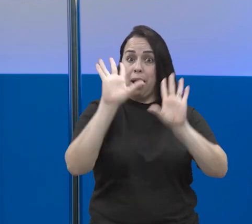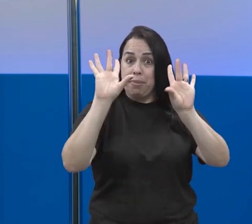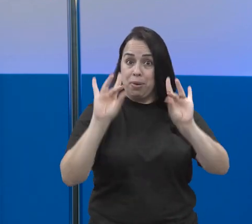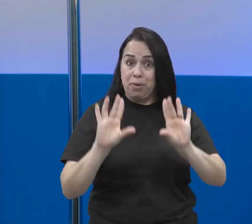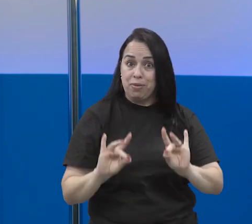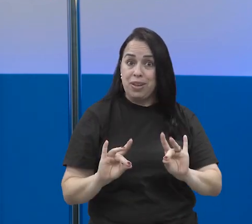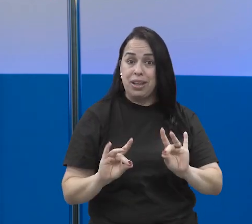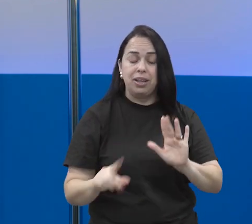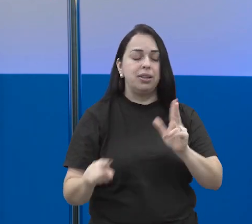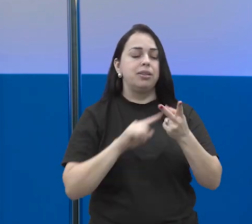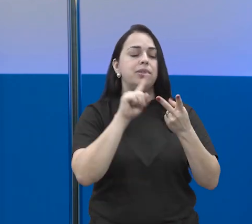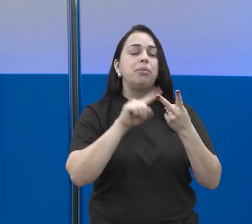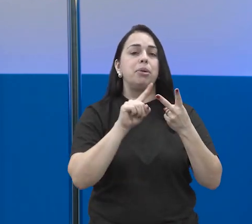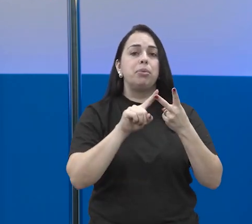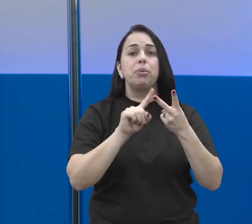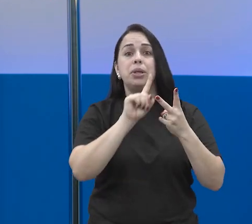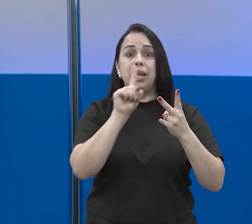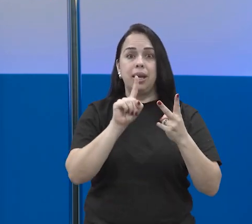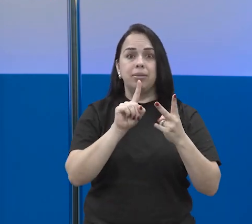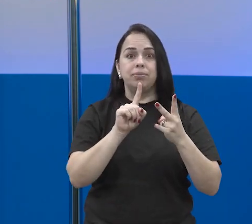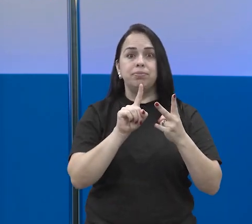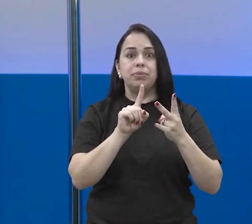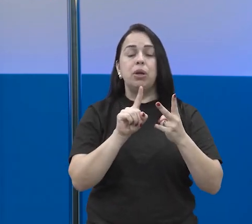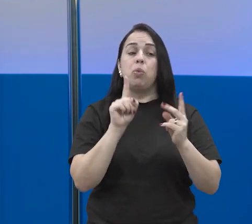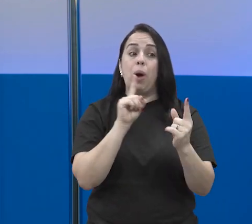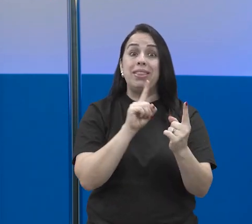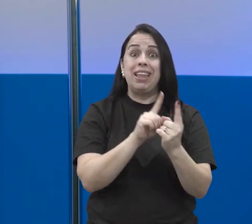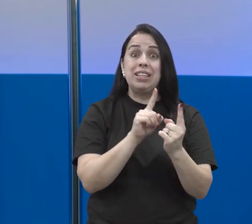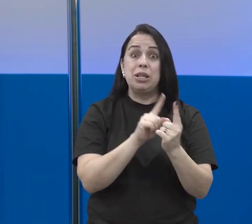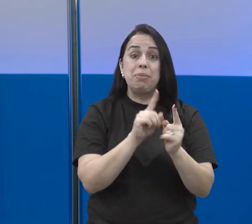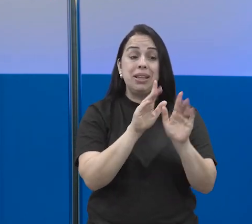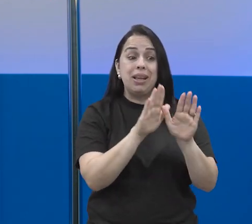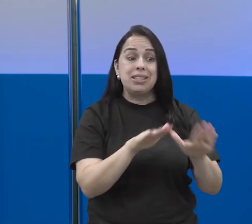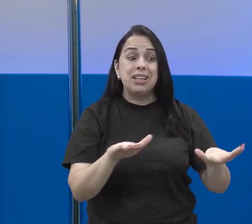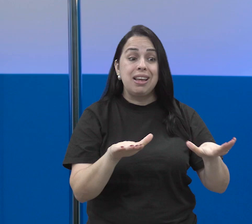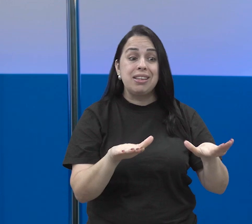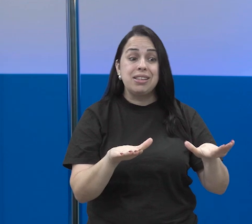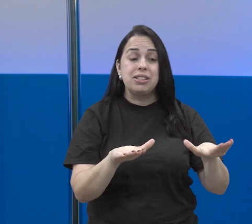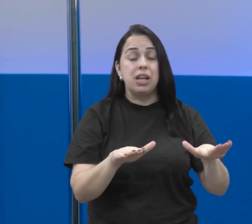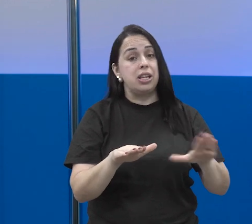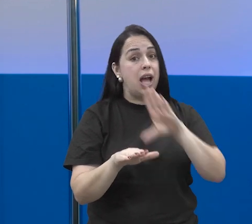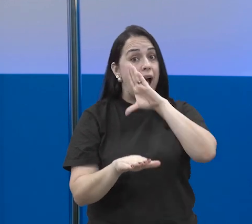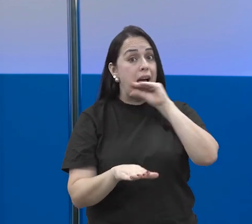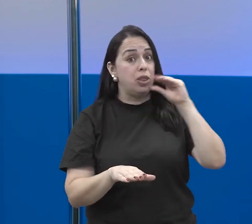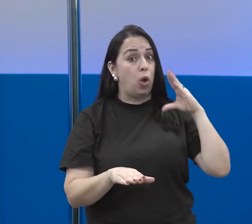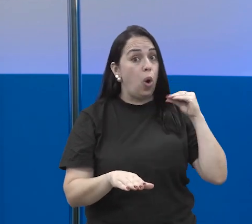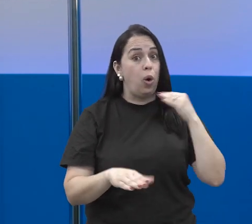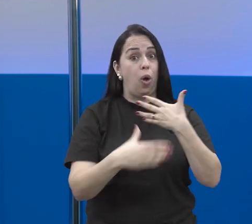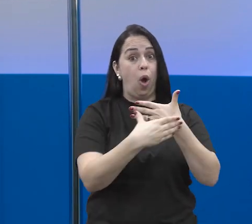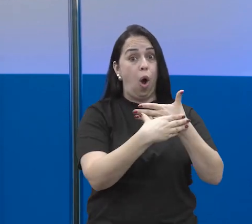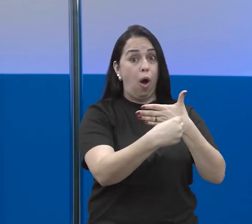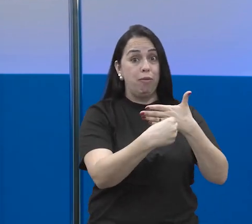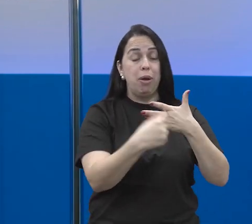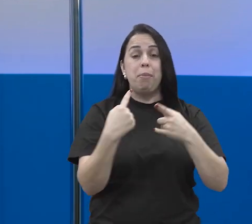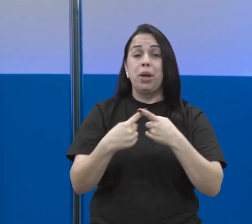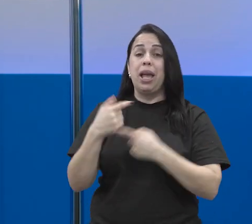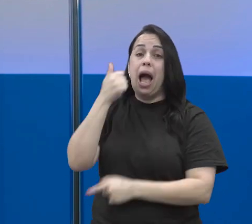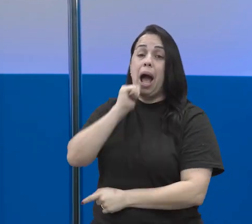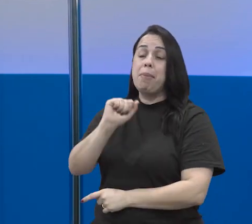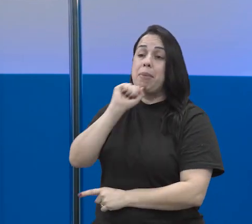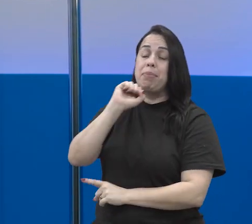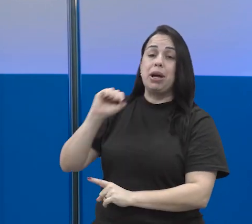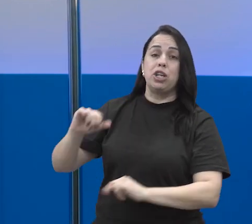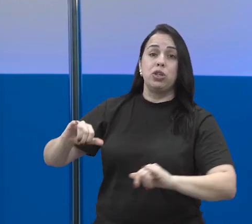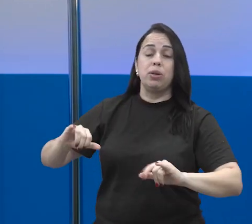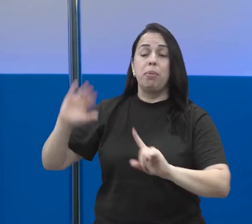pela Câmara que estabelece princípios para nortear o atendimento a crianças e adolescentes órfãos de